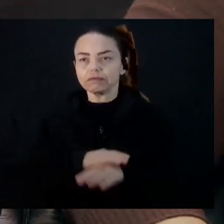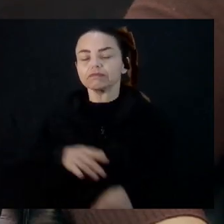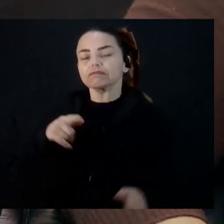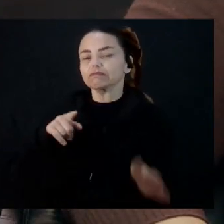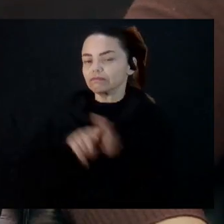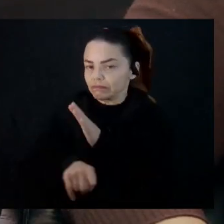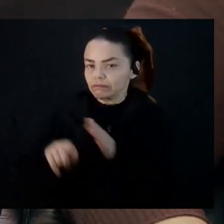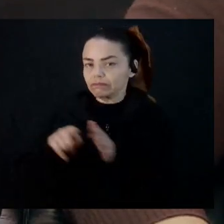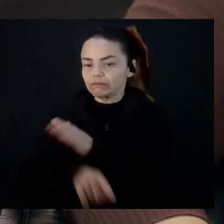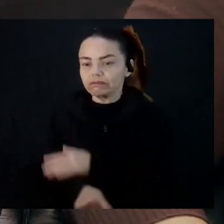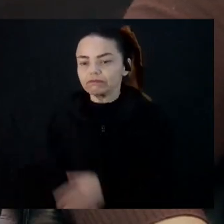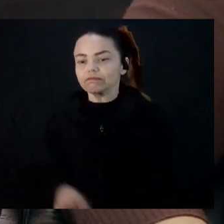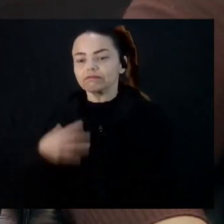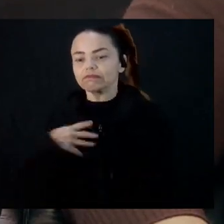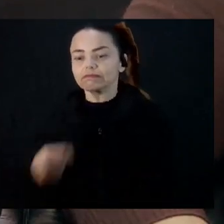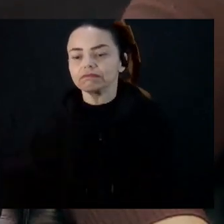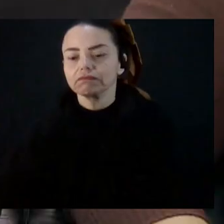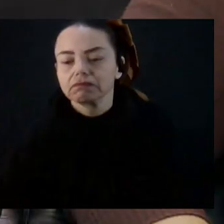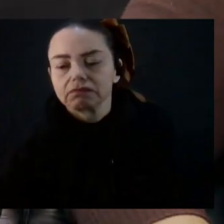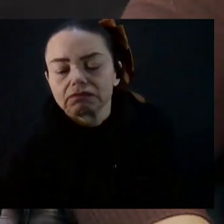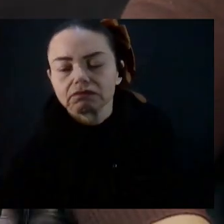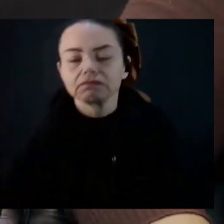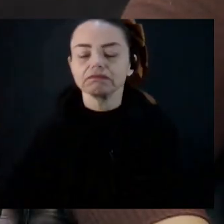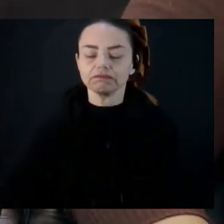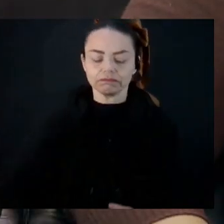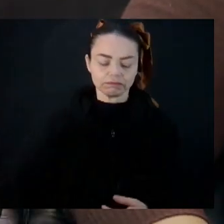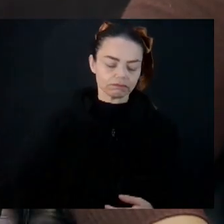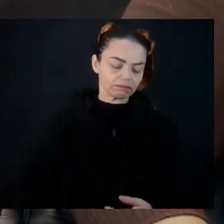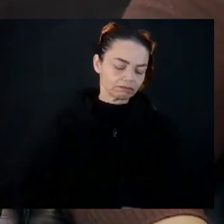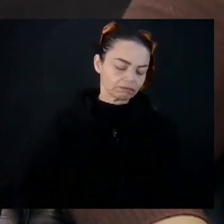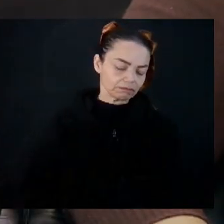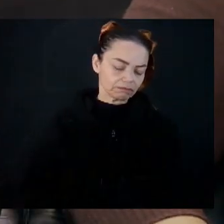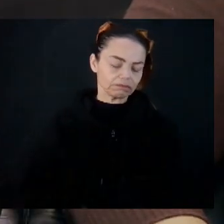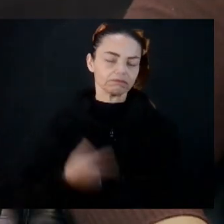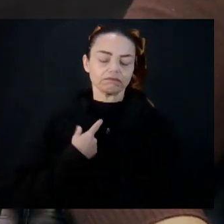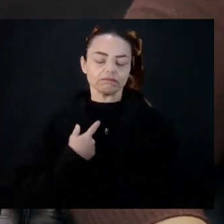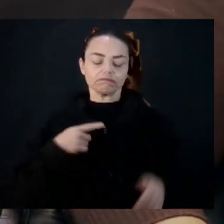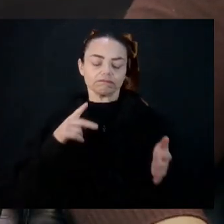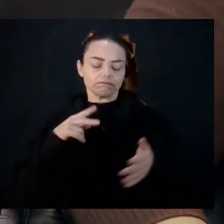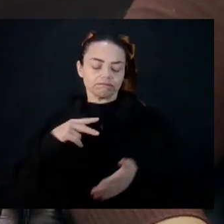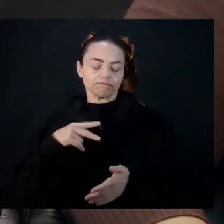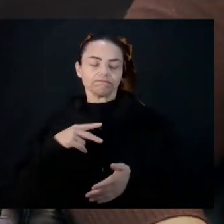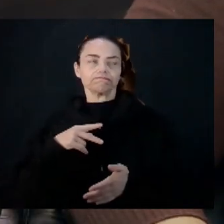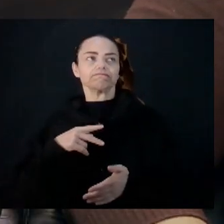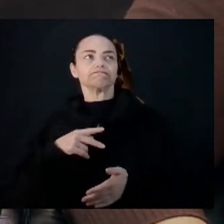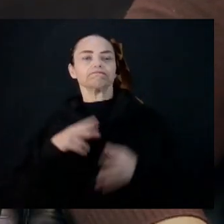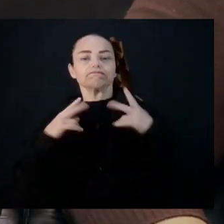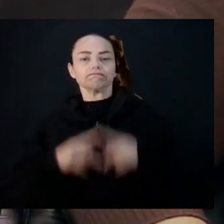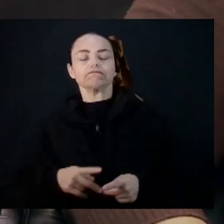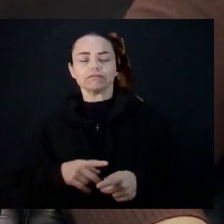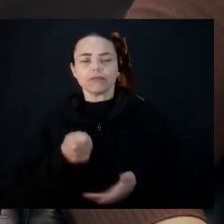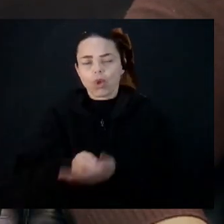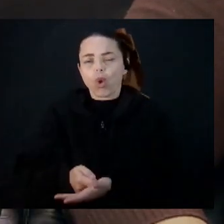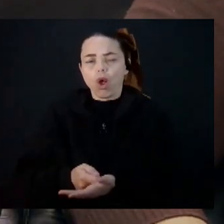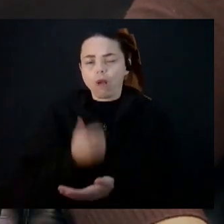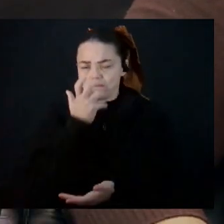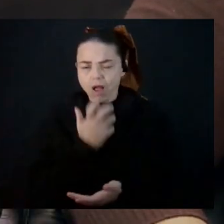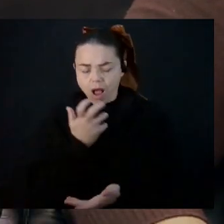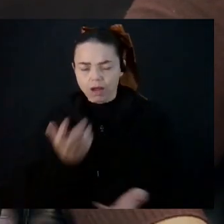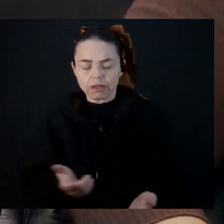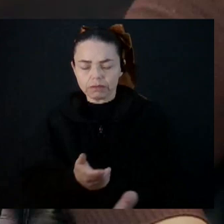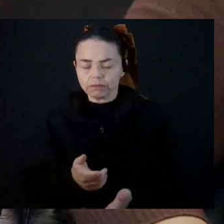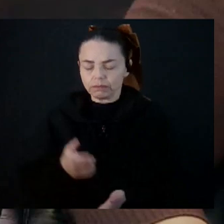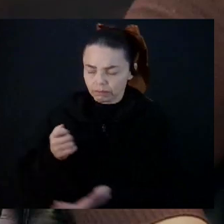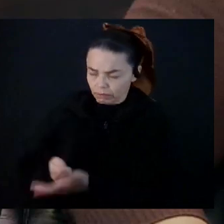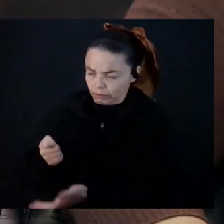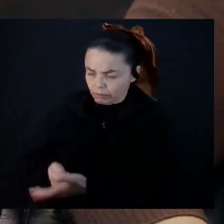seu filho traz algo e você vem numa postura assim, dura, rígida, corrigindo,